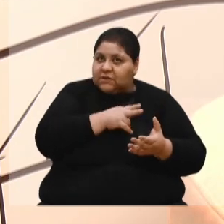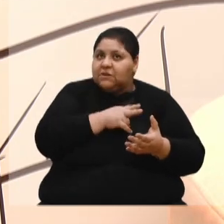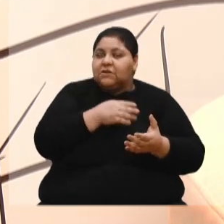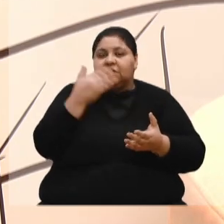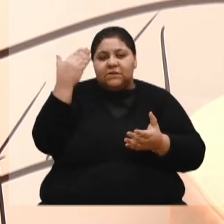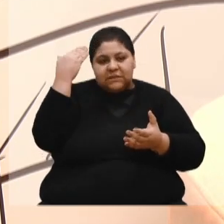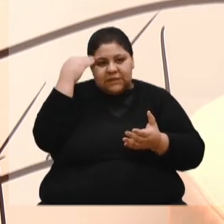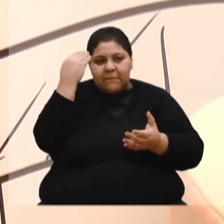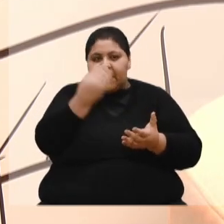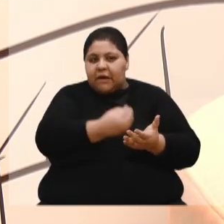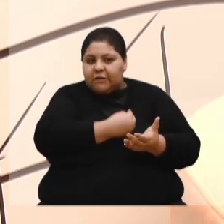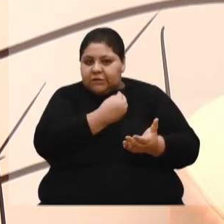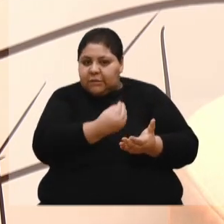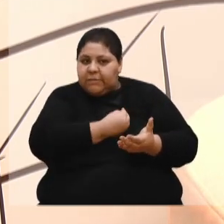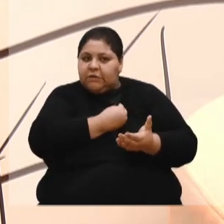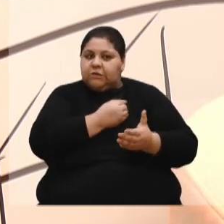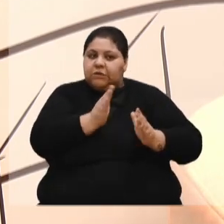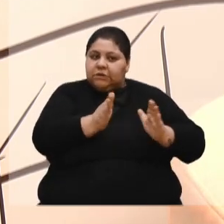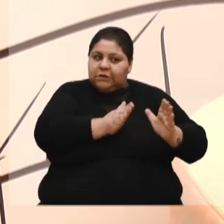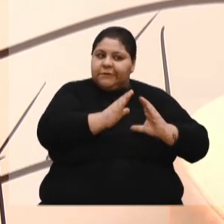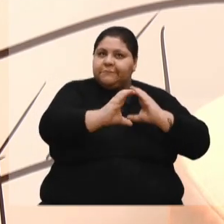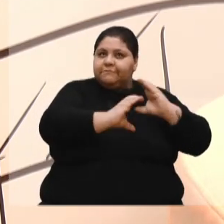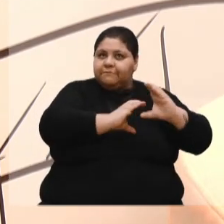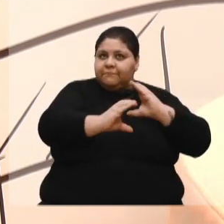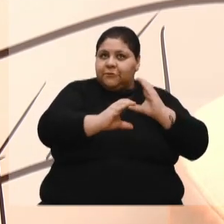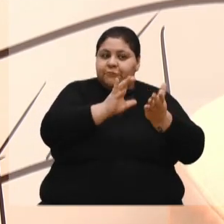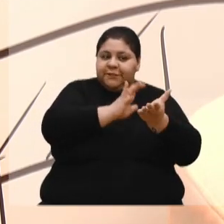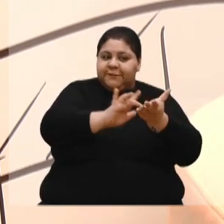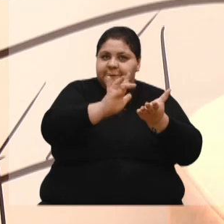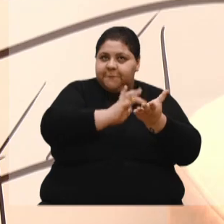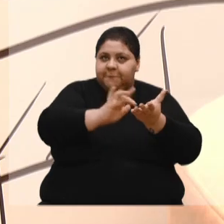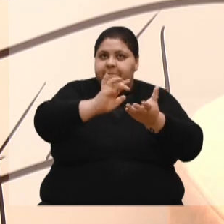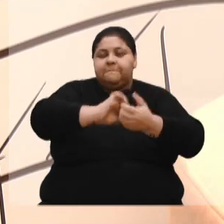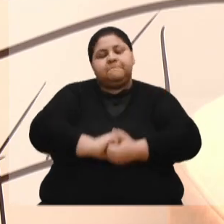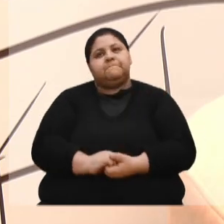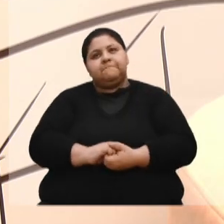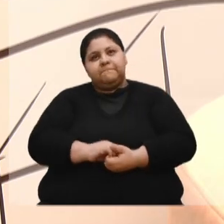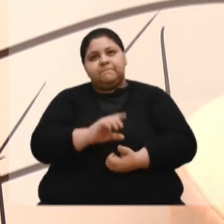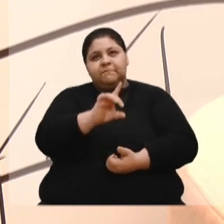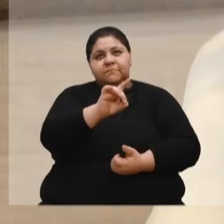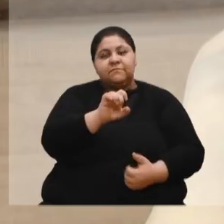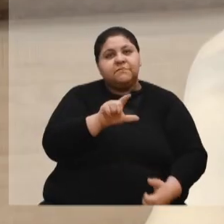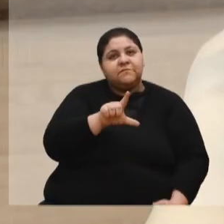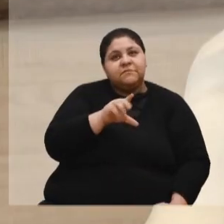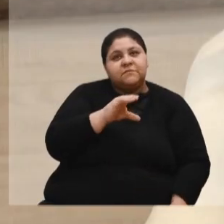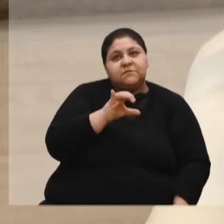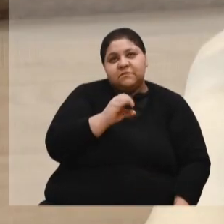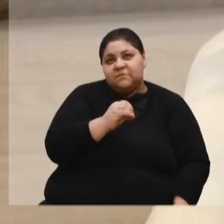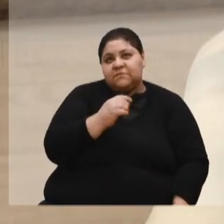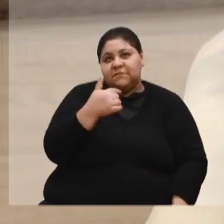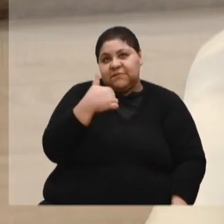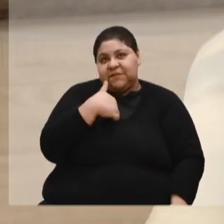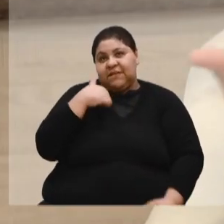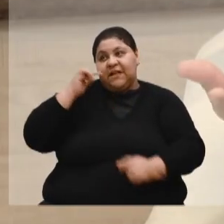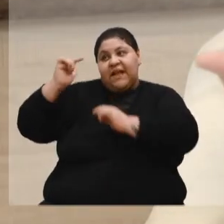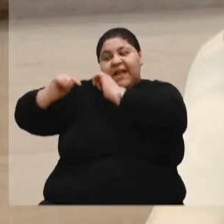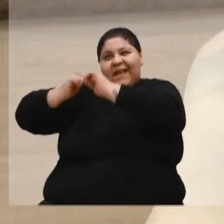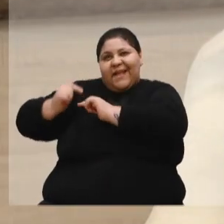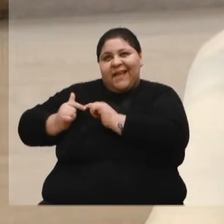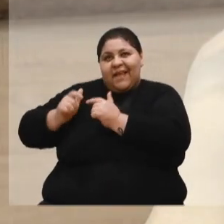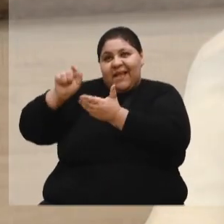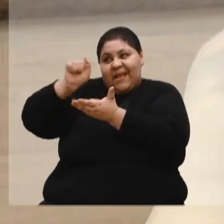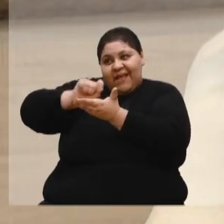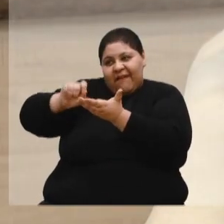que nós vivemos numa era da comunicação digital. O Délcio, a minha geração